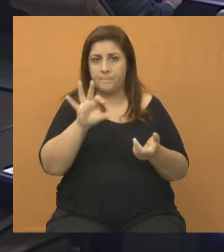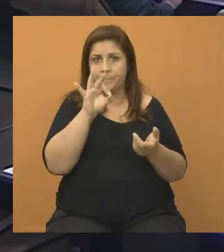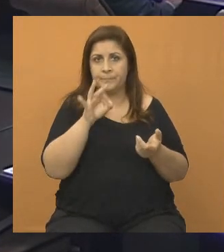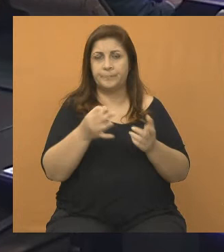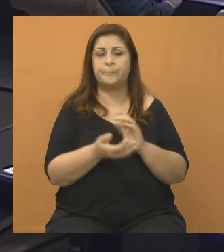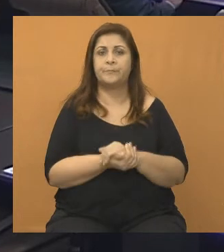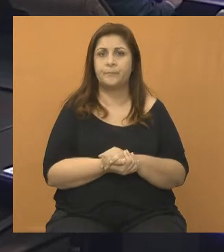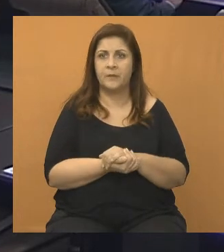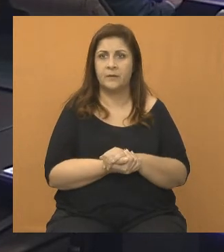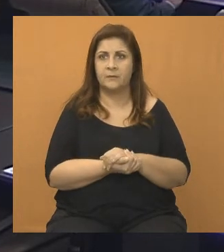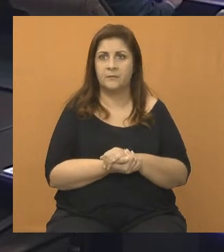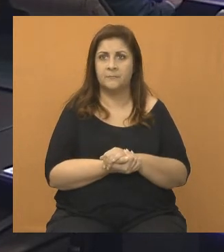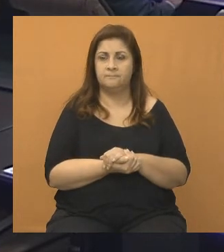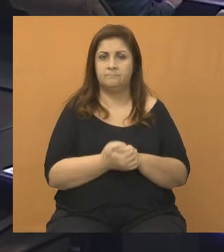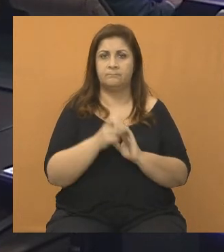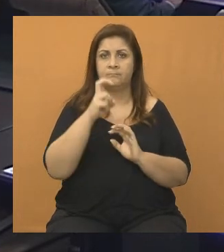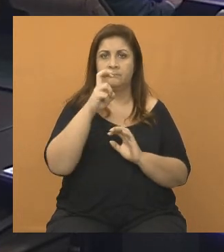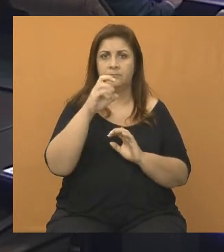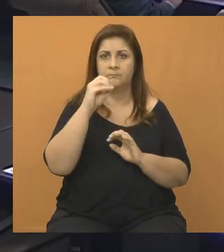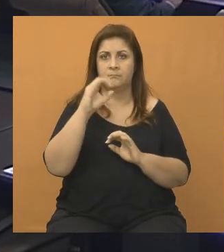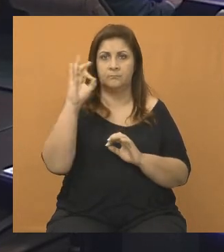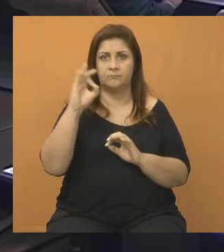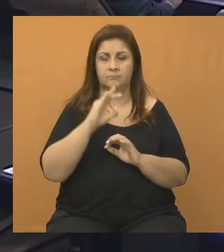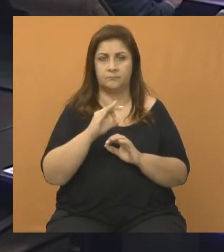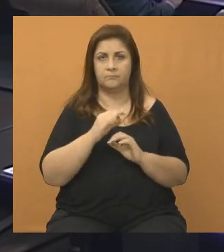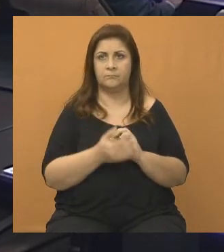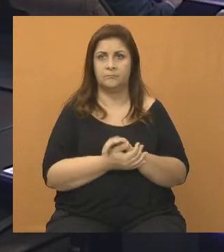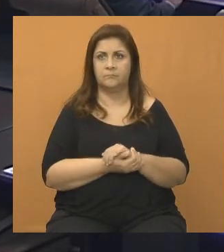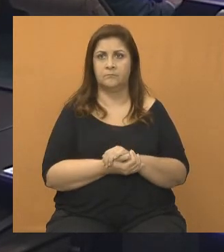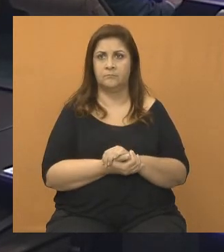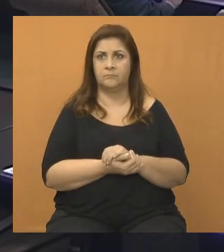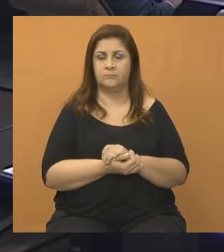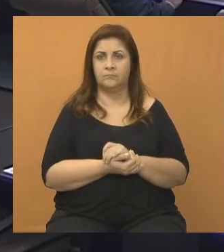Então, é 50%